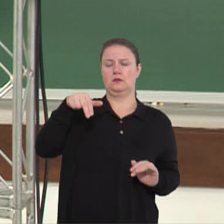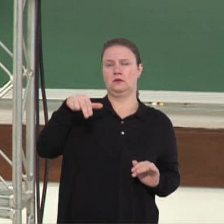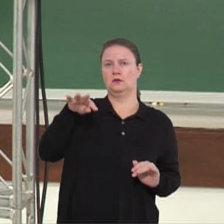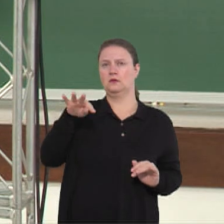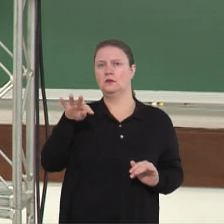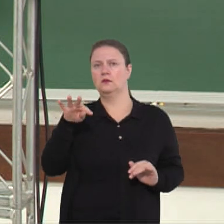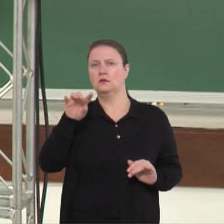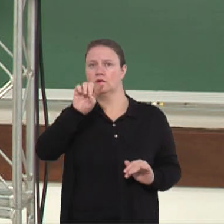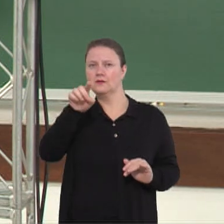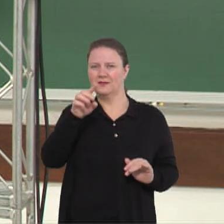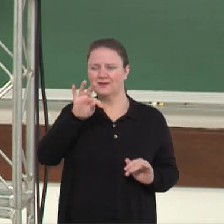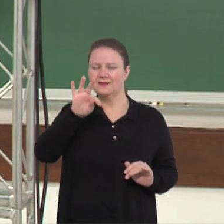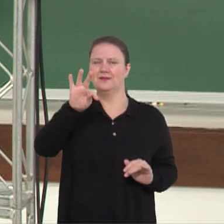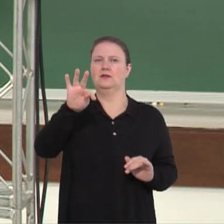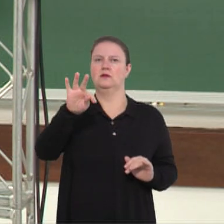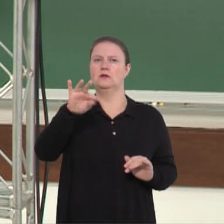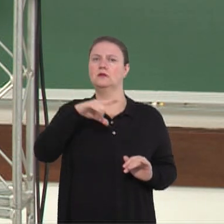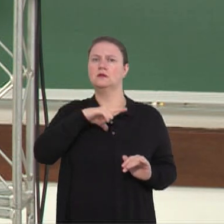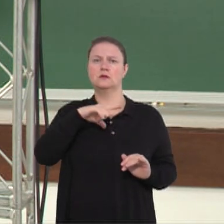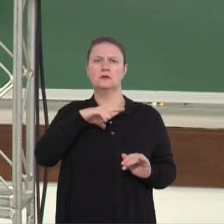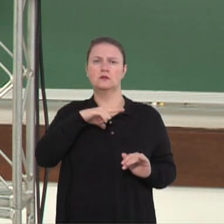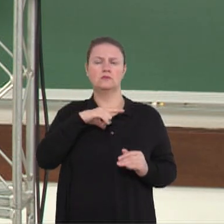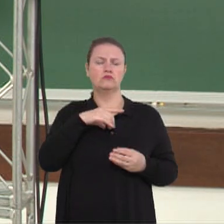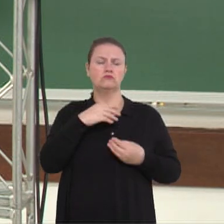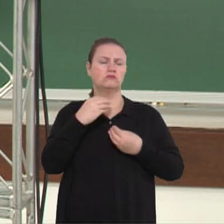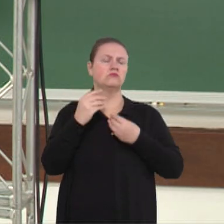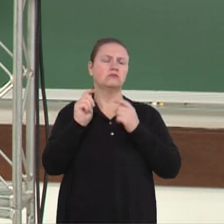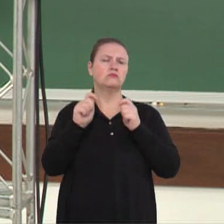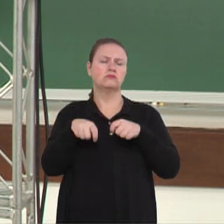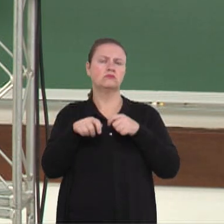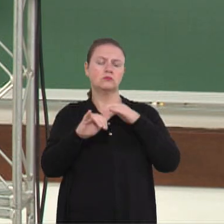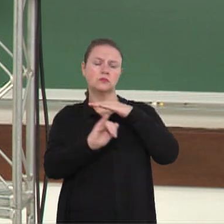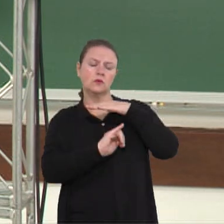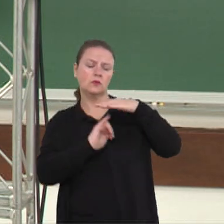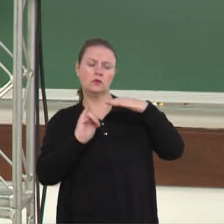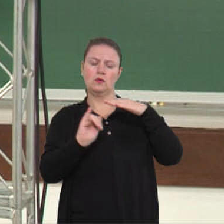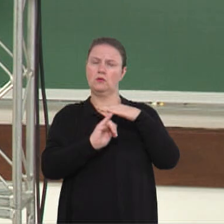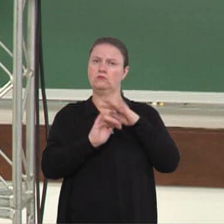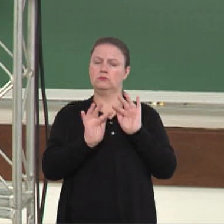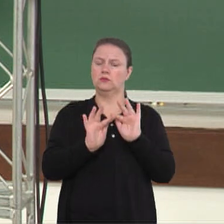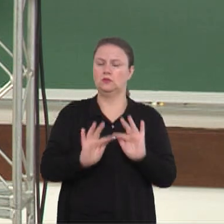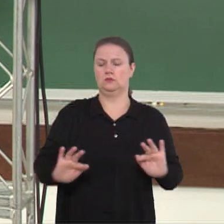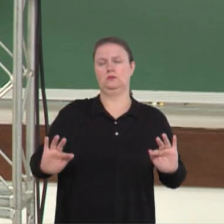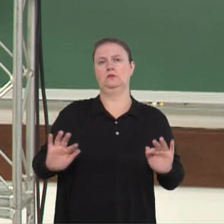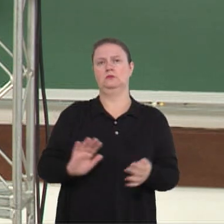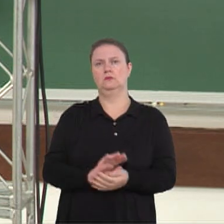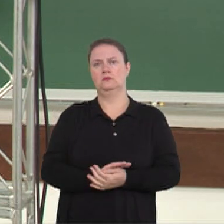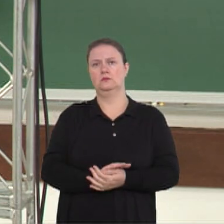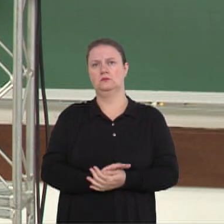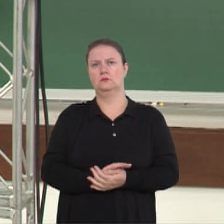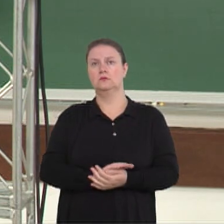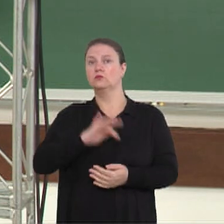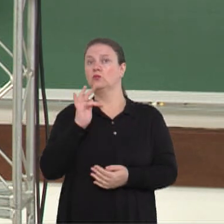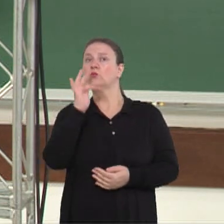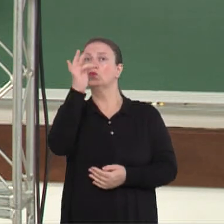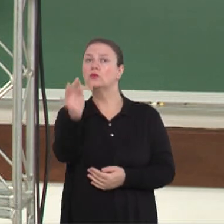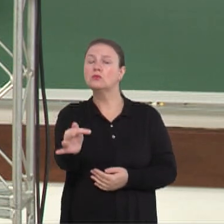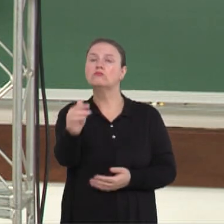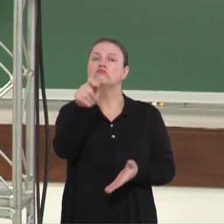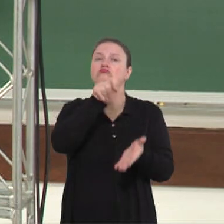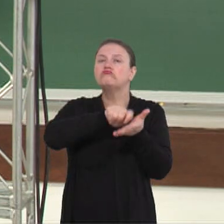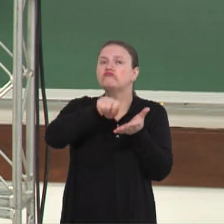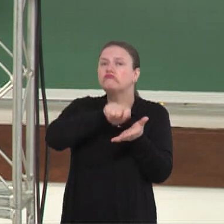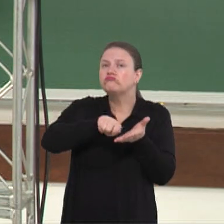link lá do verbo to be né qualquer forma de contração é informal então se você porventura vai escrever um texto futuramente aí